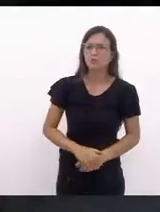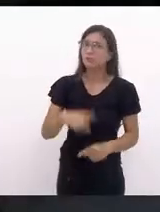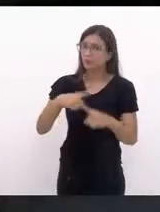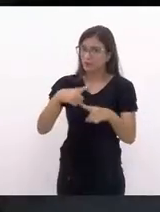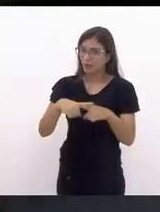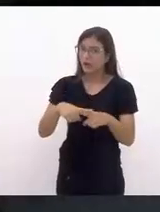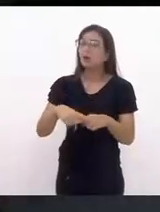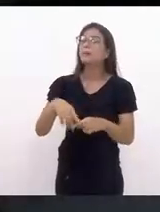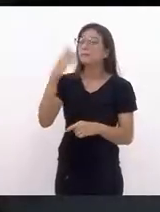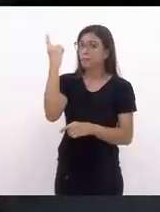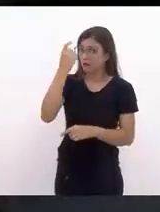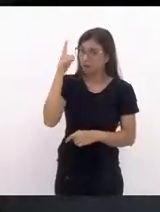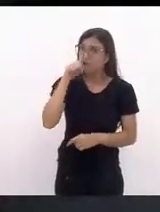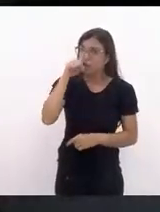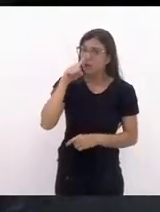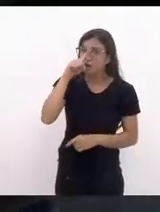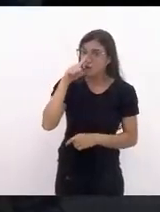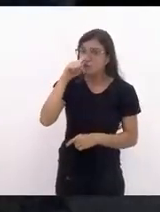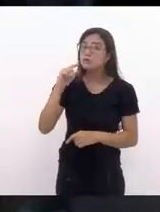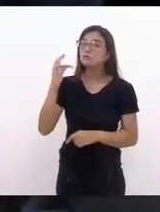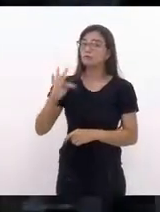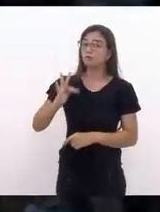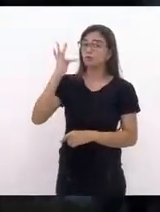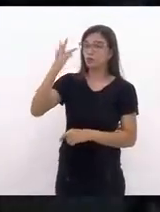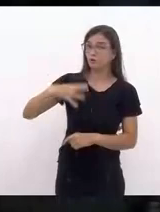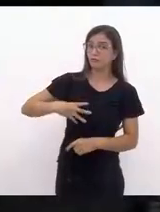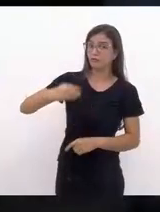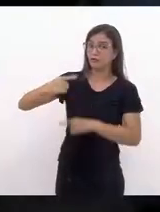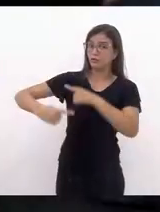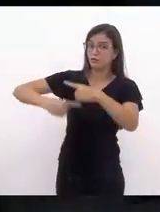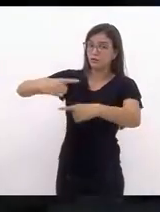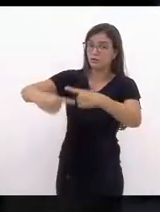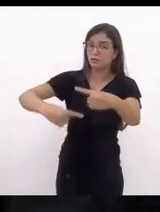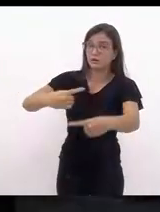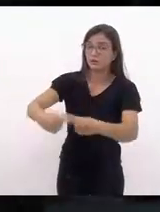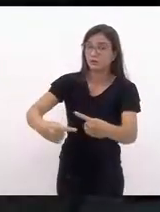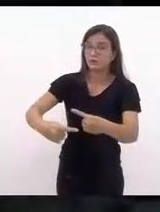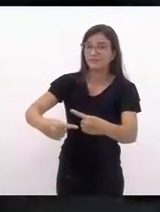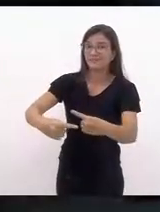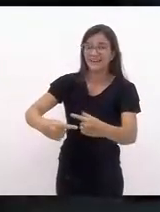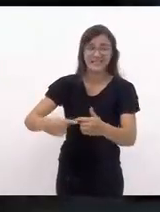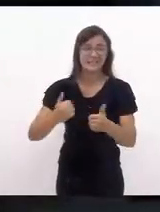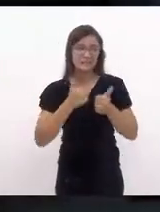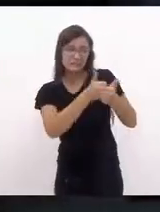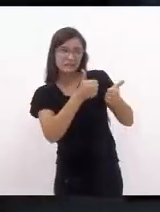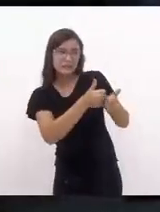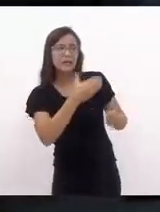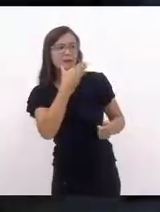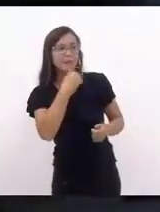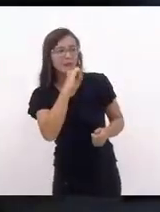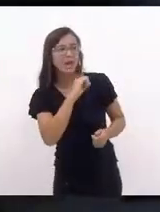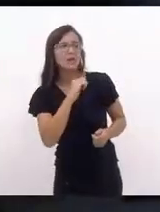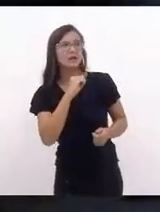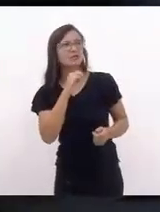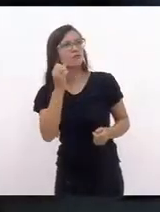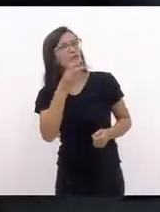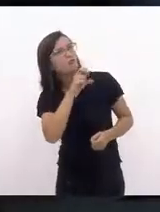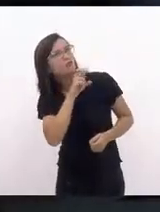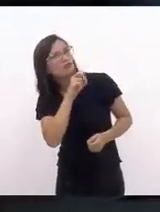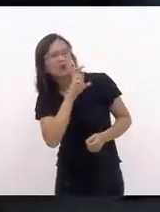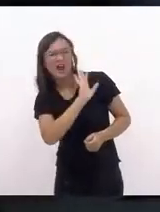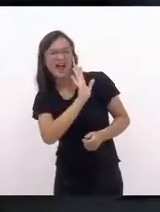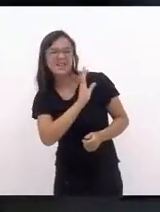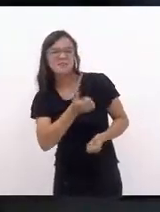gerações futuras os nossos e não seguirem a nossas carreiras na segurança pública por causa dessa desvalorização